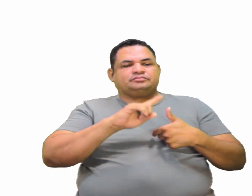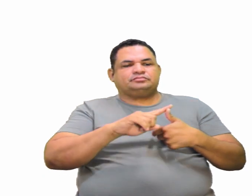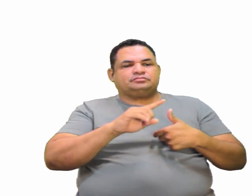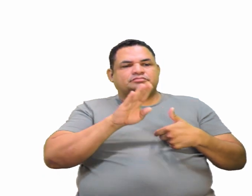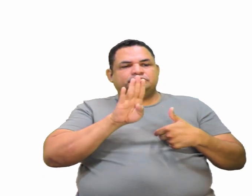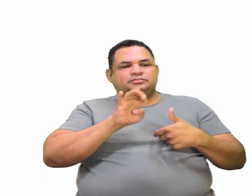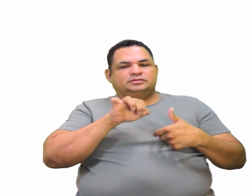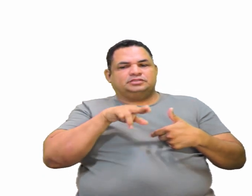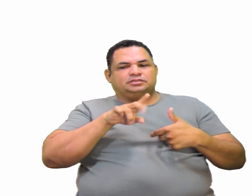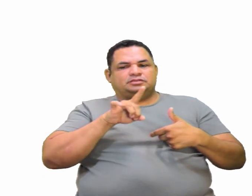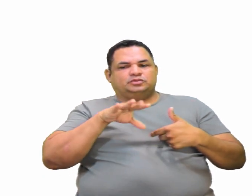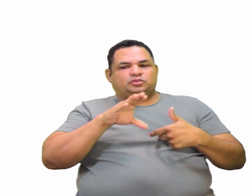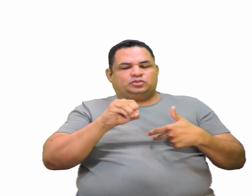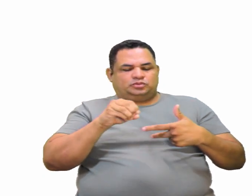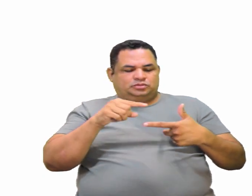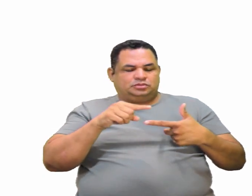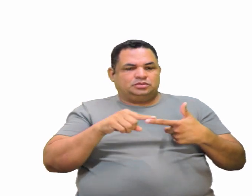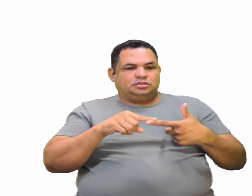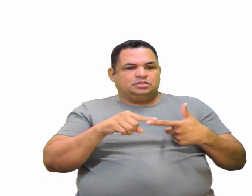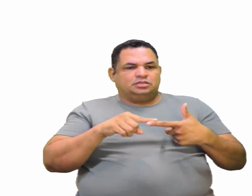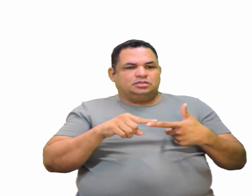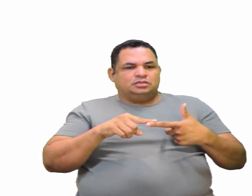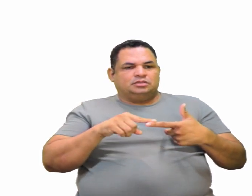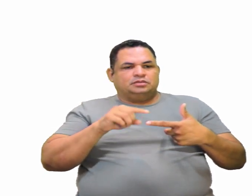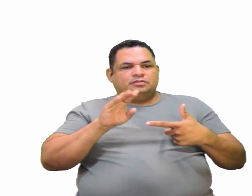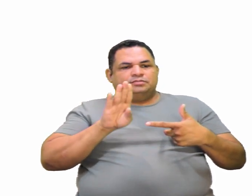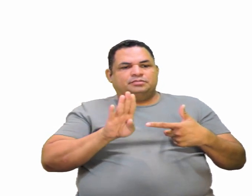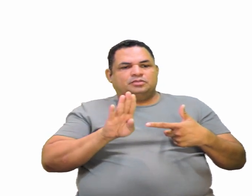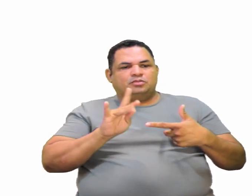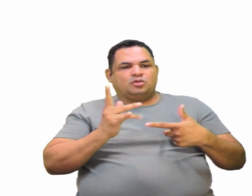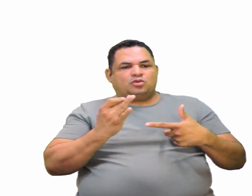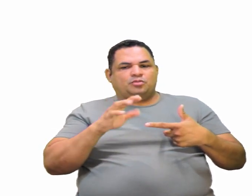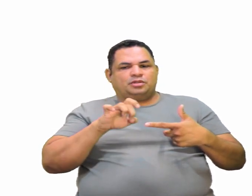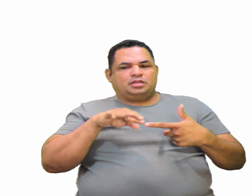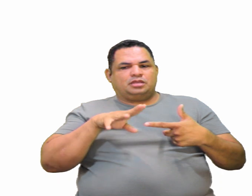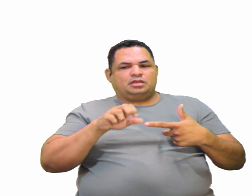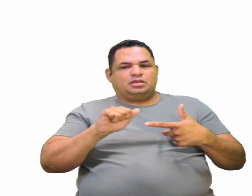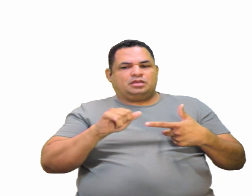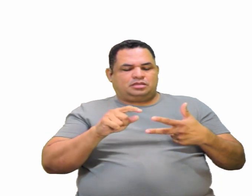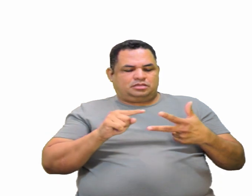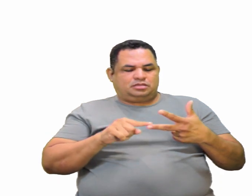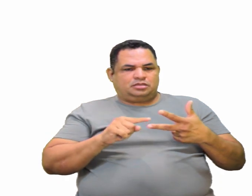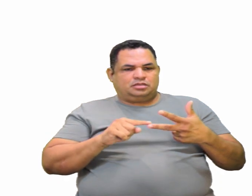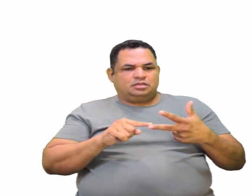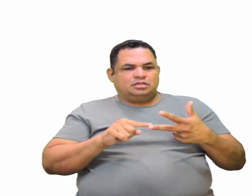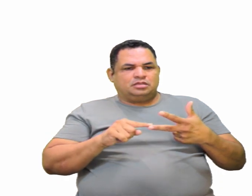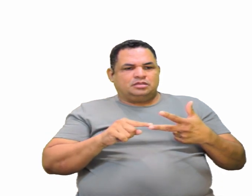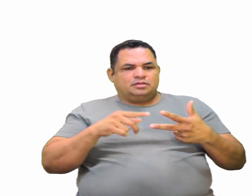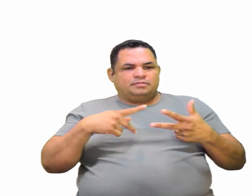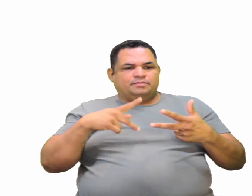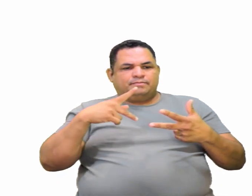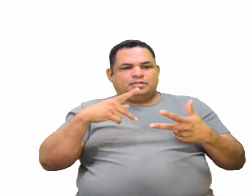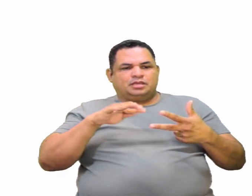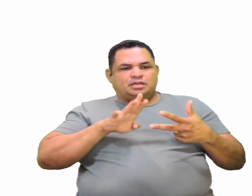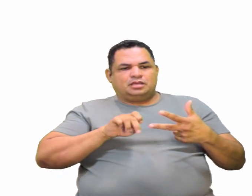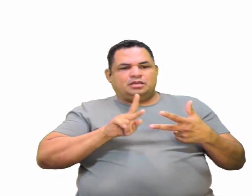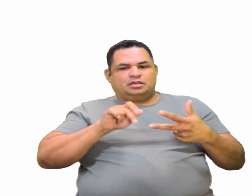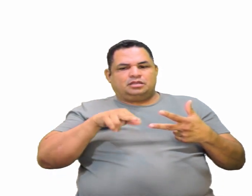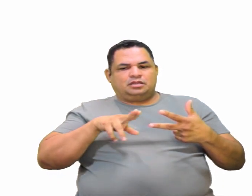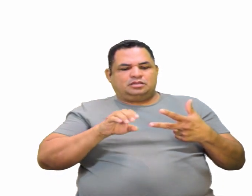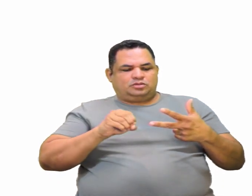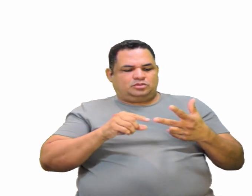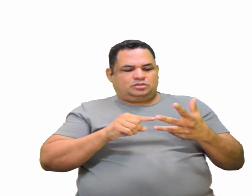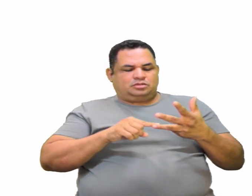ele fala batesiano. B, homocromia. C,